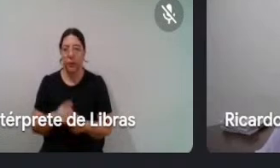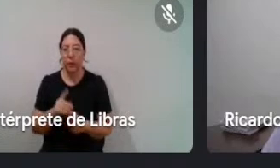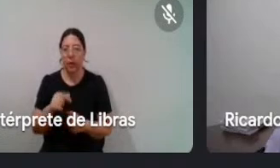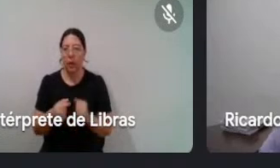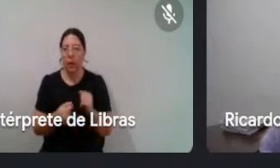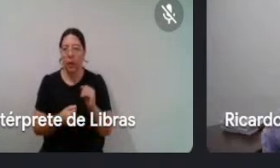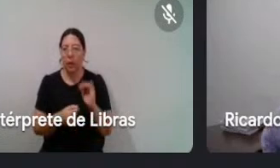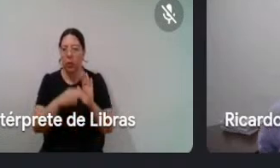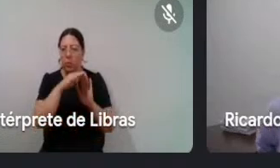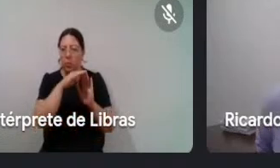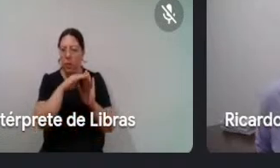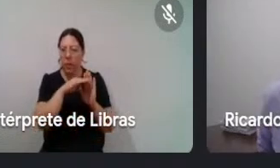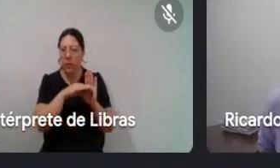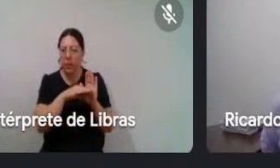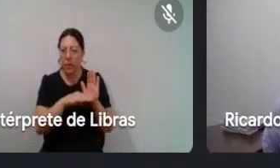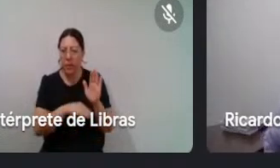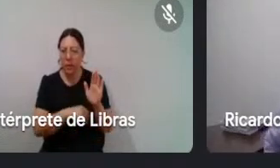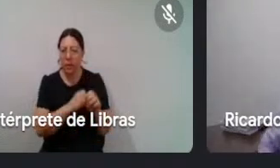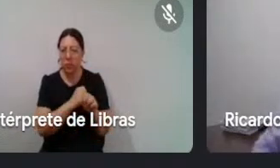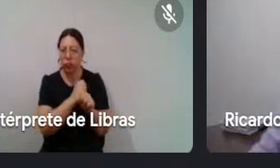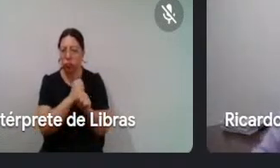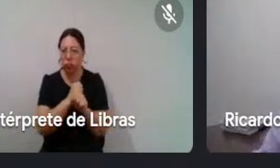anual número